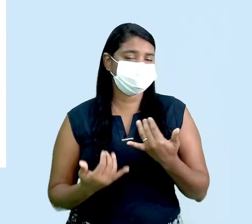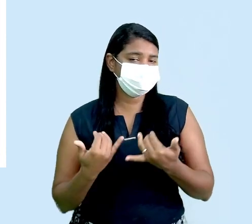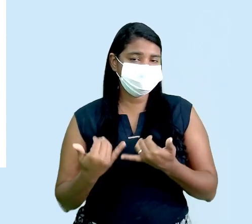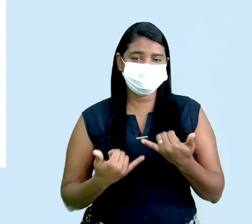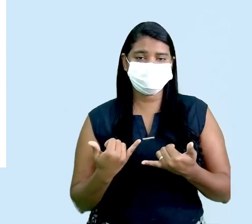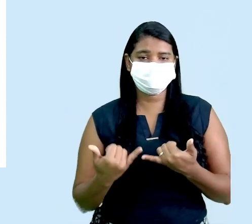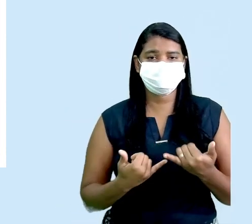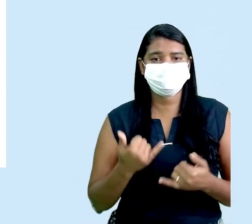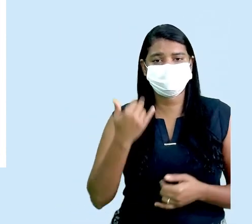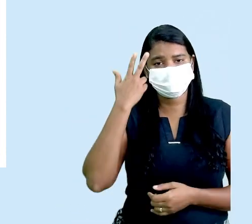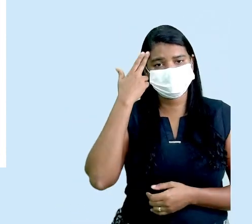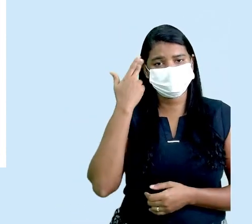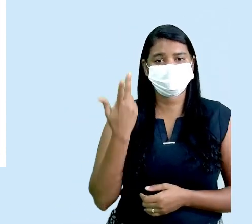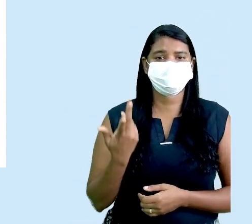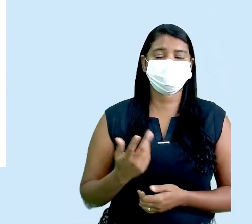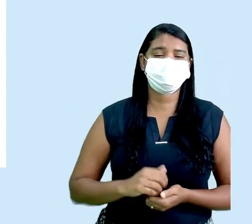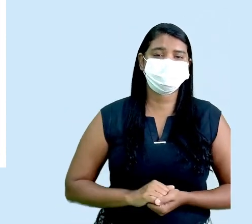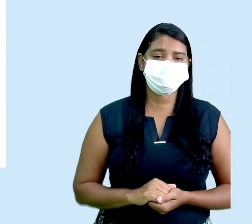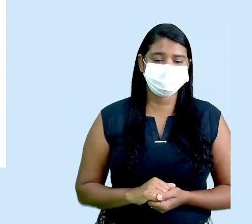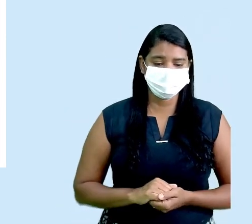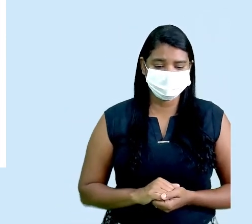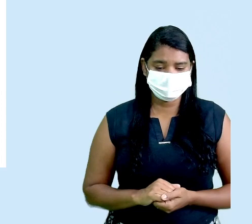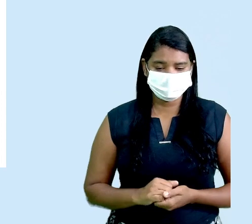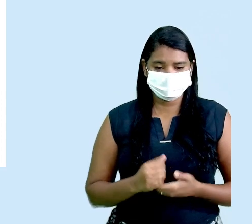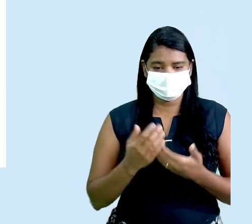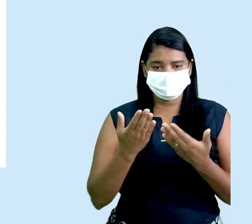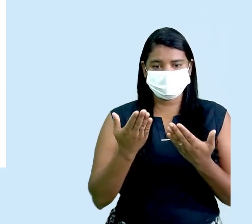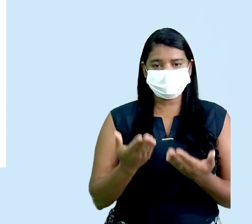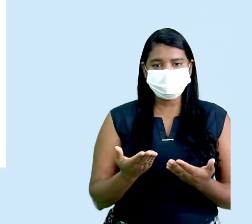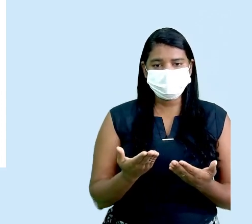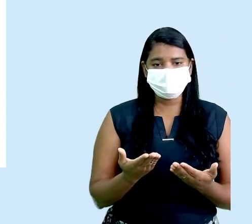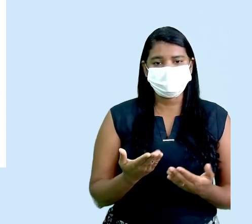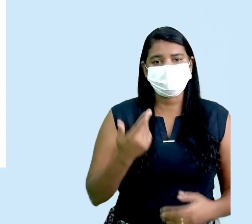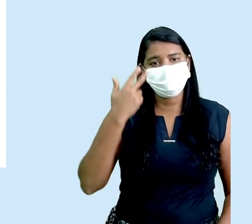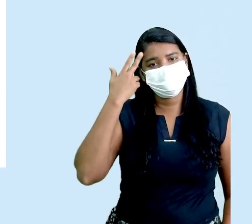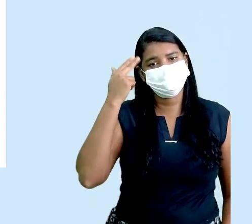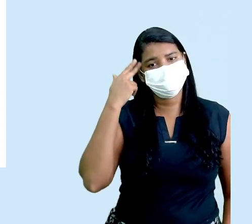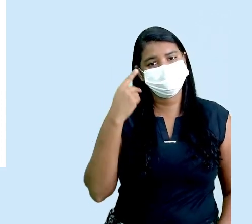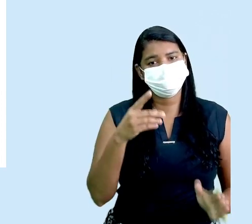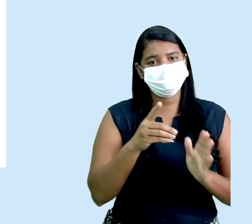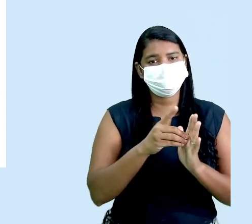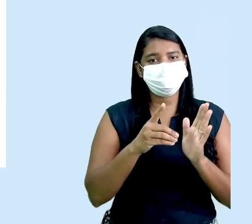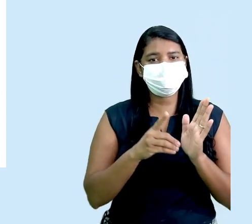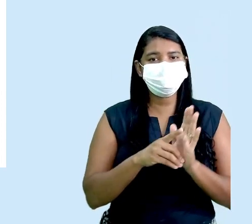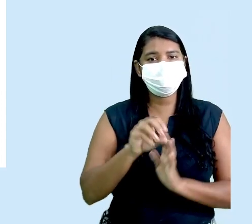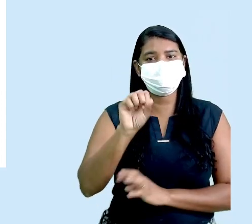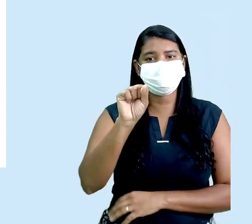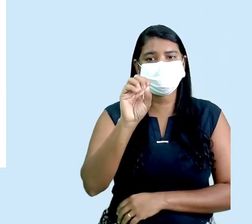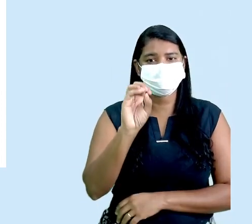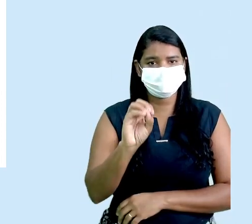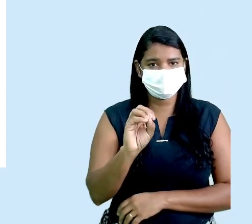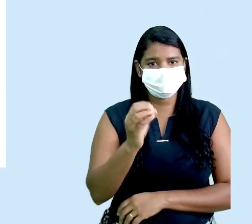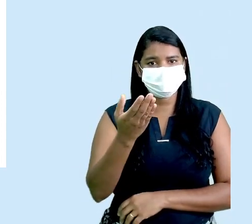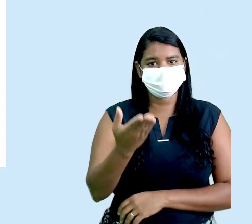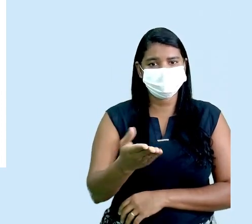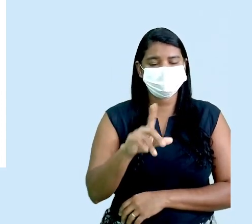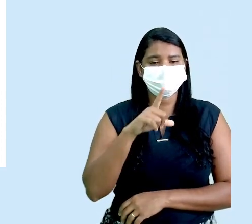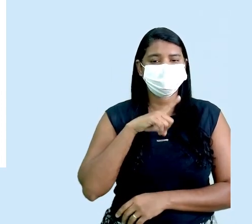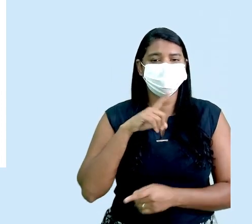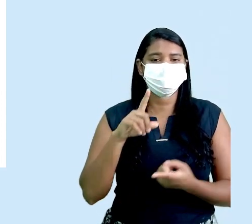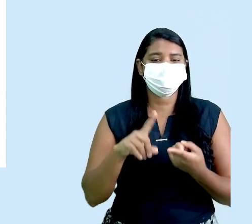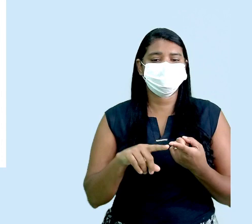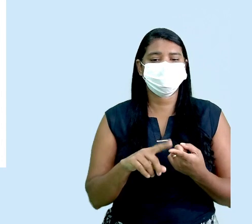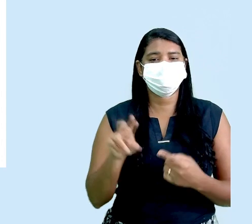brincalhões mesmo, como é o caso do estilo Memphis, né? Onde você vai, muito comum na década de 80, né? Que você vai ter também o uso de cores